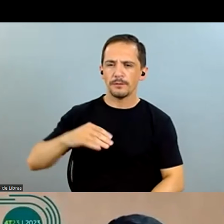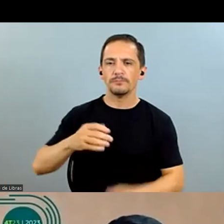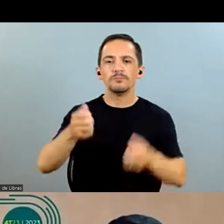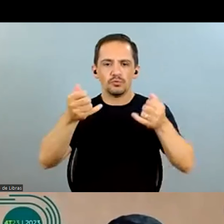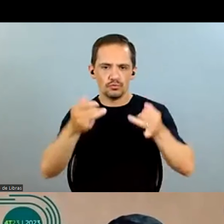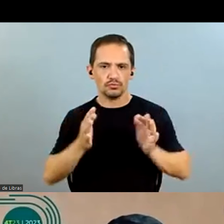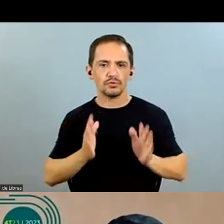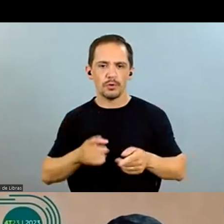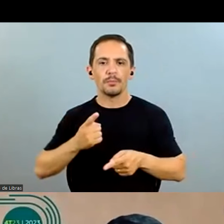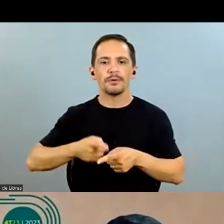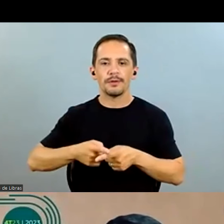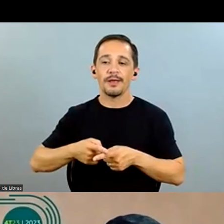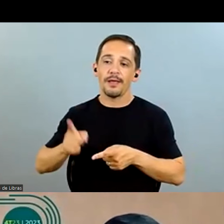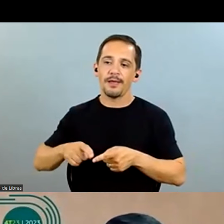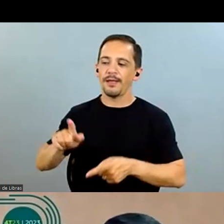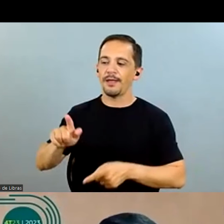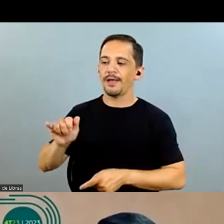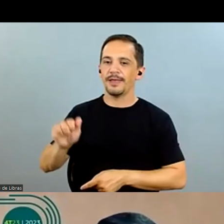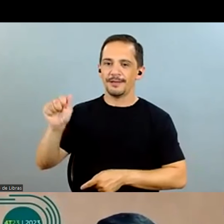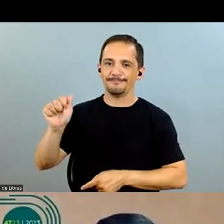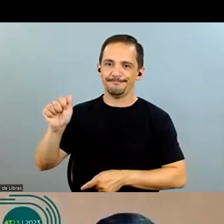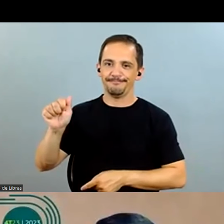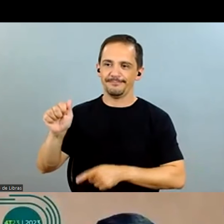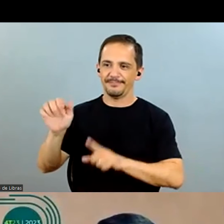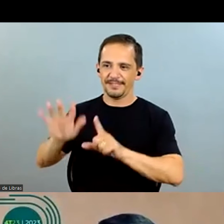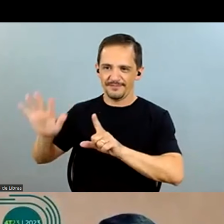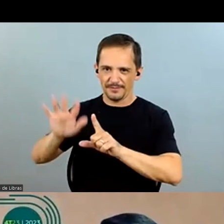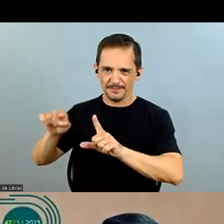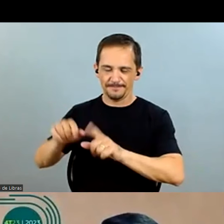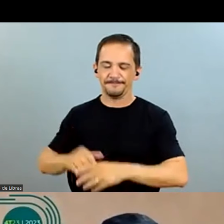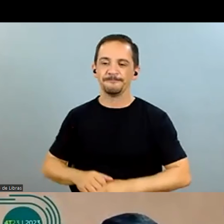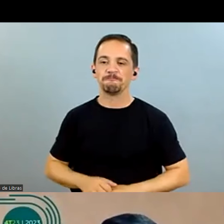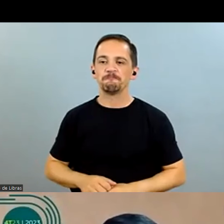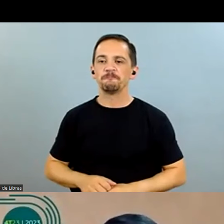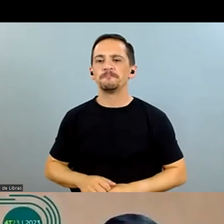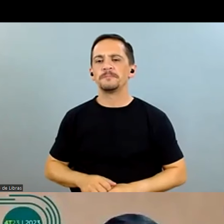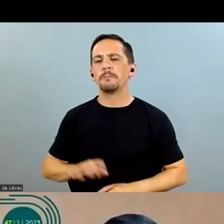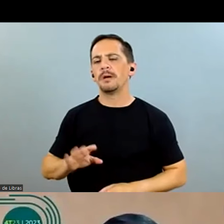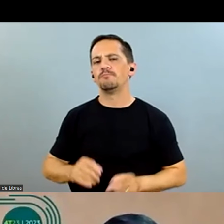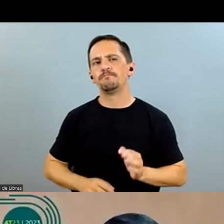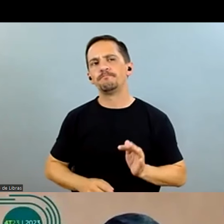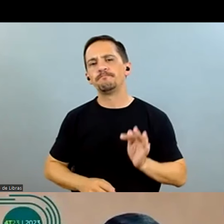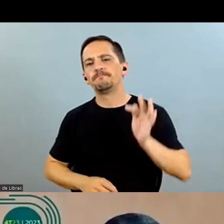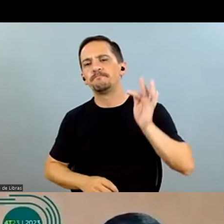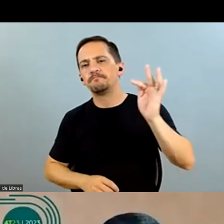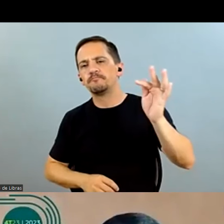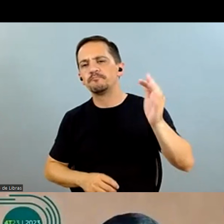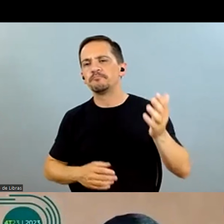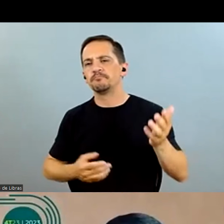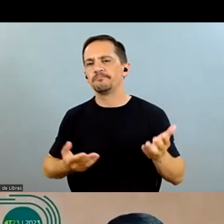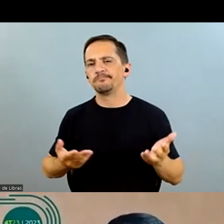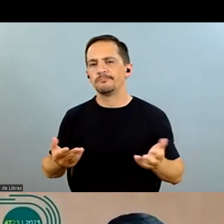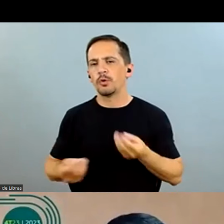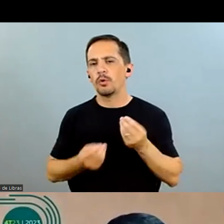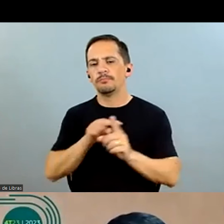da da Gaia né e eu queria entender um pouquinho olhando daqui paraa frente né no no no médio longo prazo o que que seria para vocês uma uma visão de